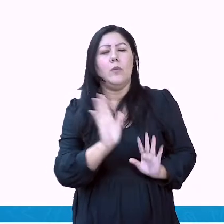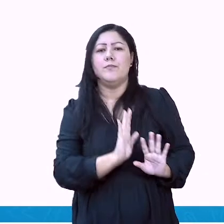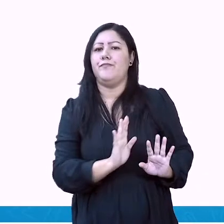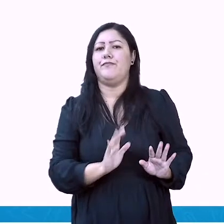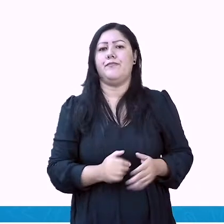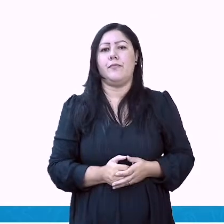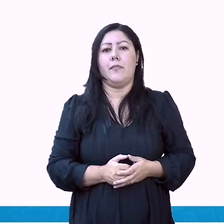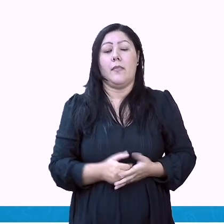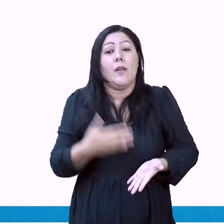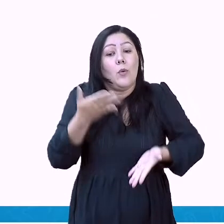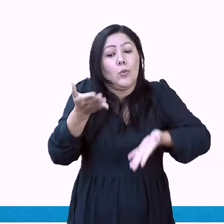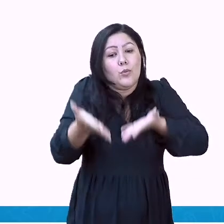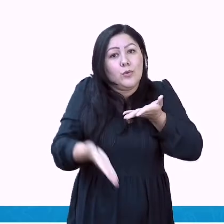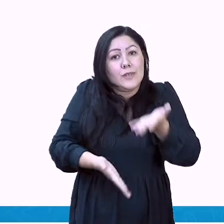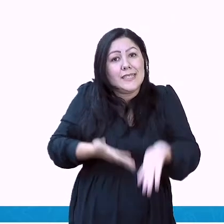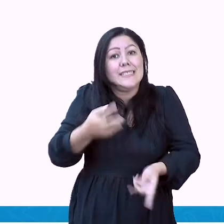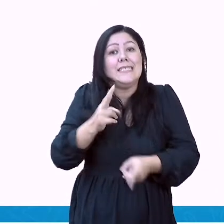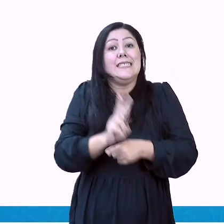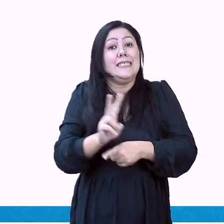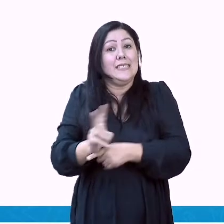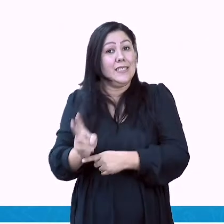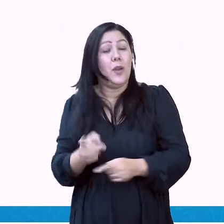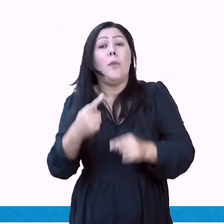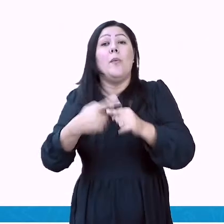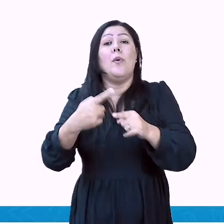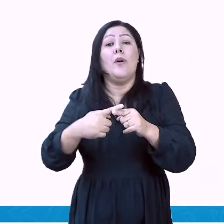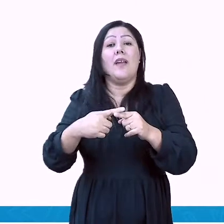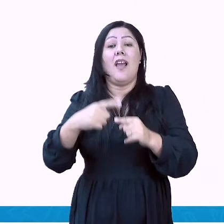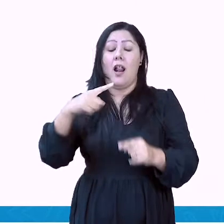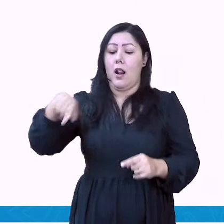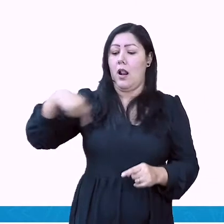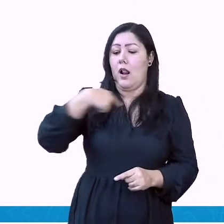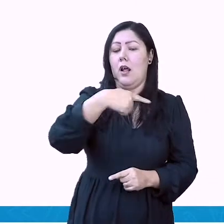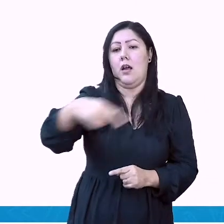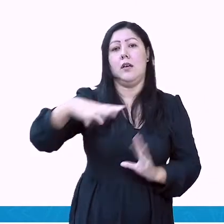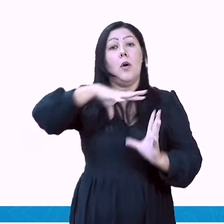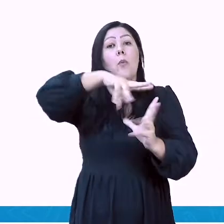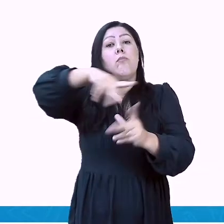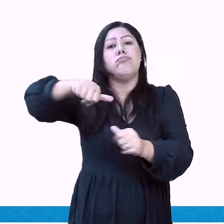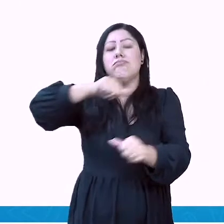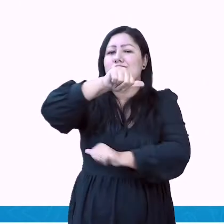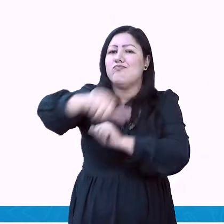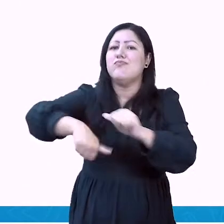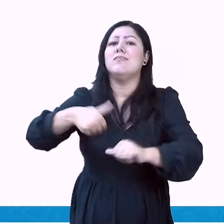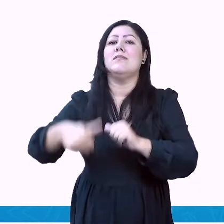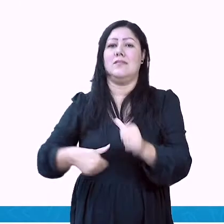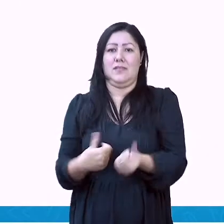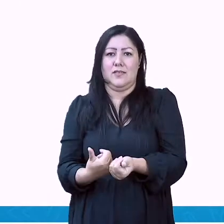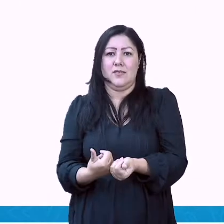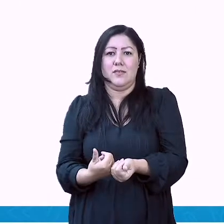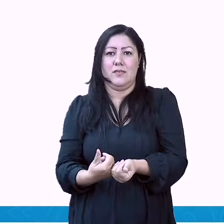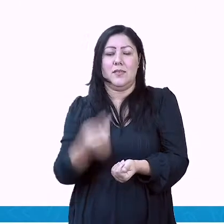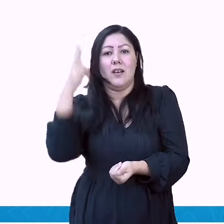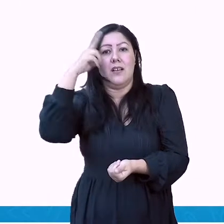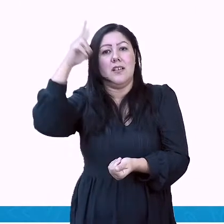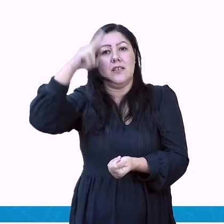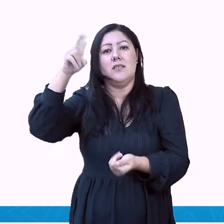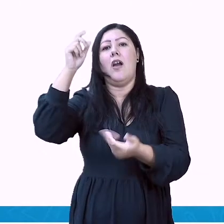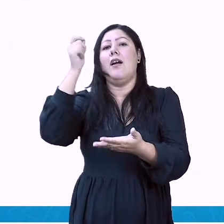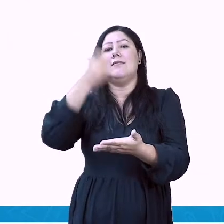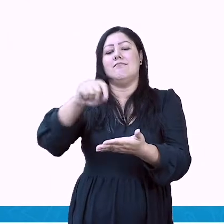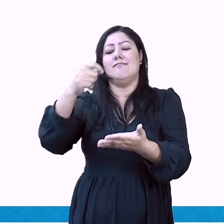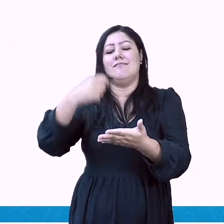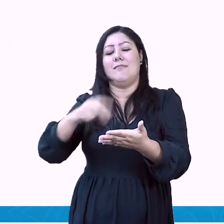tudo é a nossa escrita da história desse planeta. Você